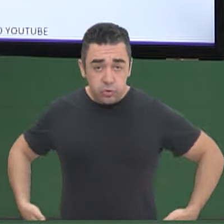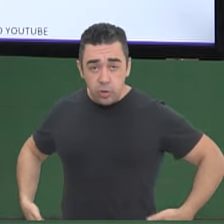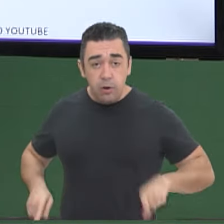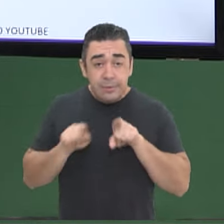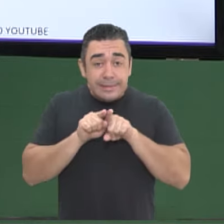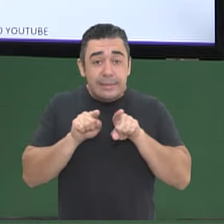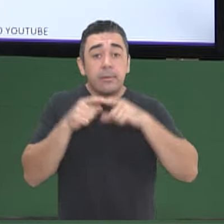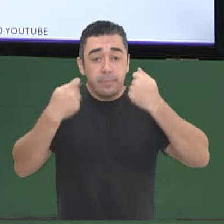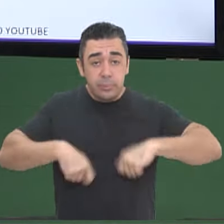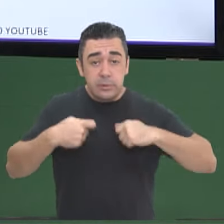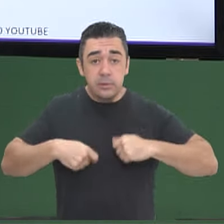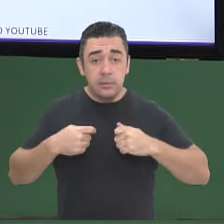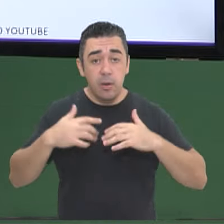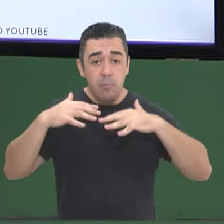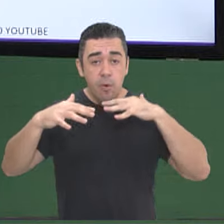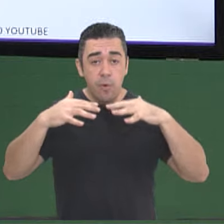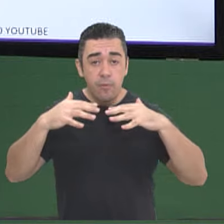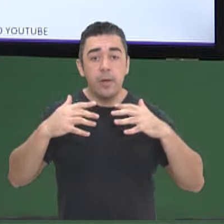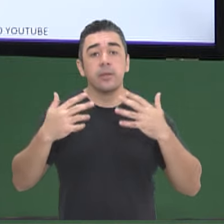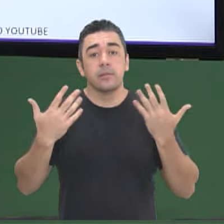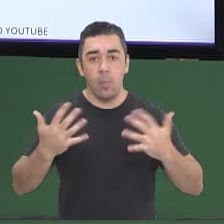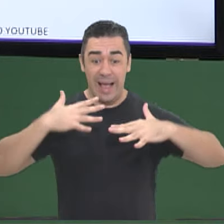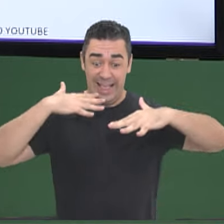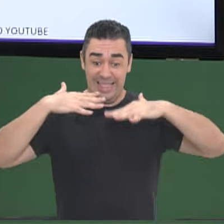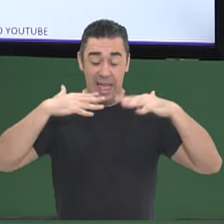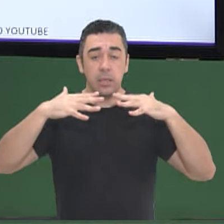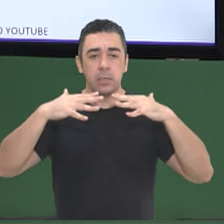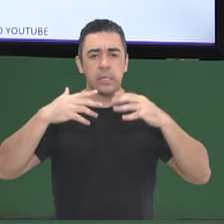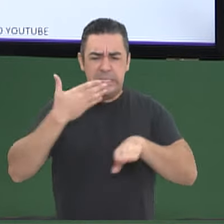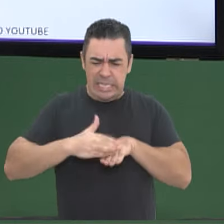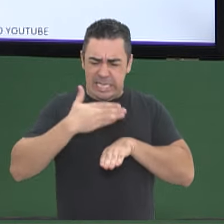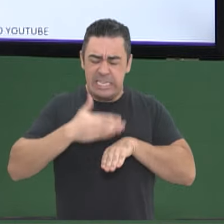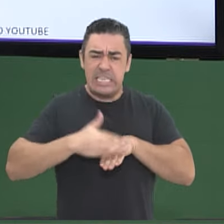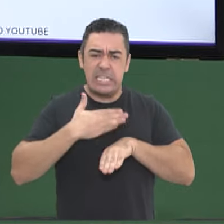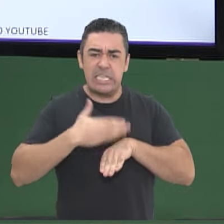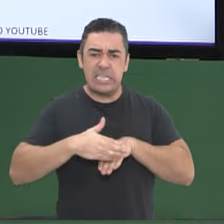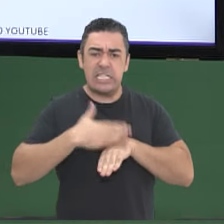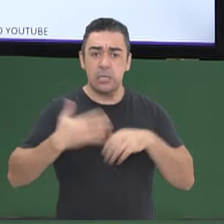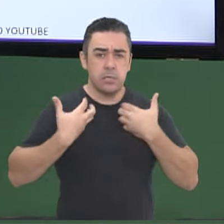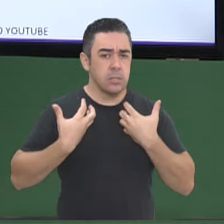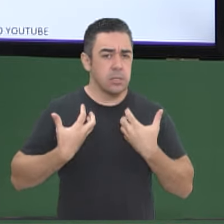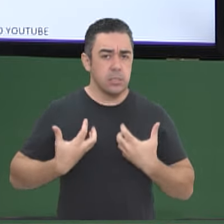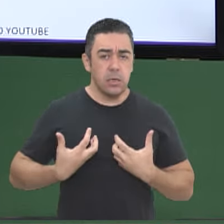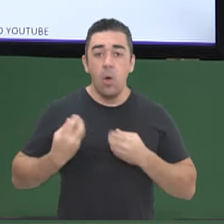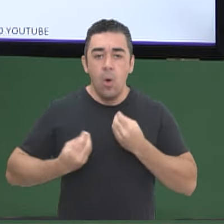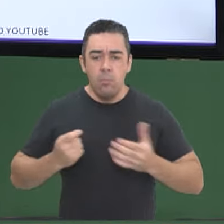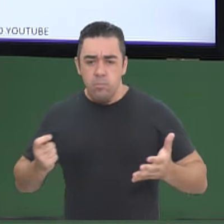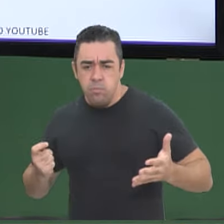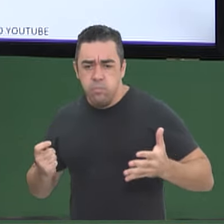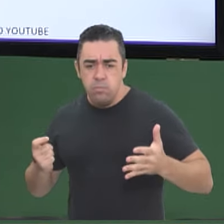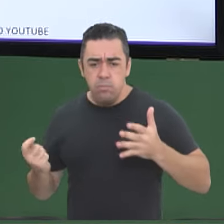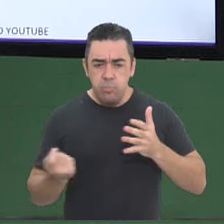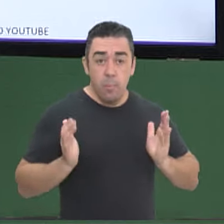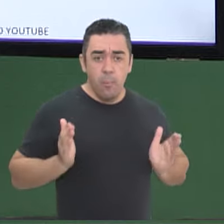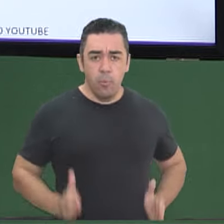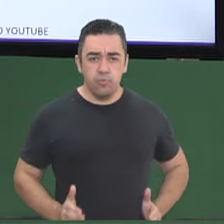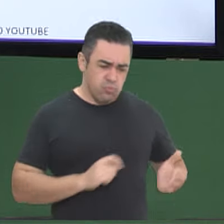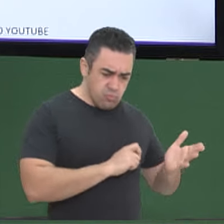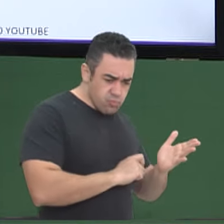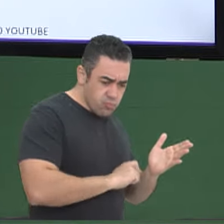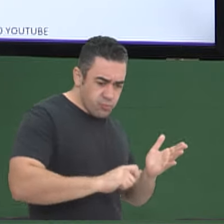me movimentar. Então, os atletas profissionais, eles treinam exaustivamente essas posturas, para que o desempenho